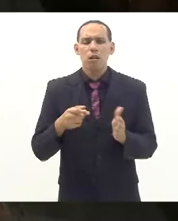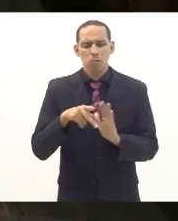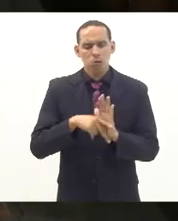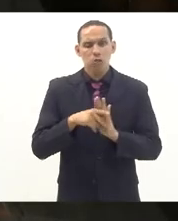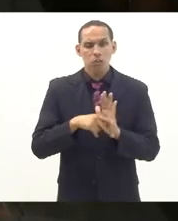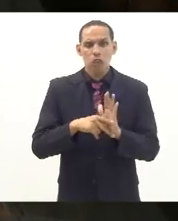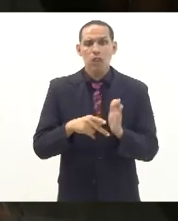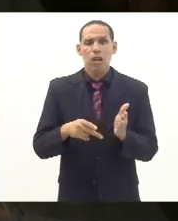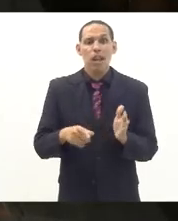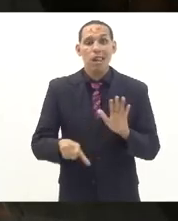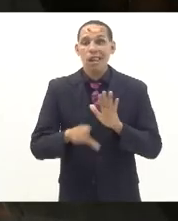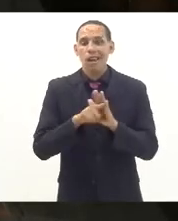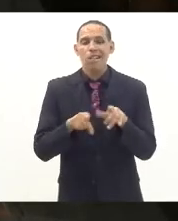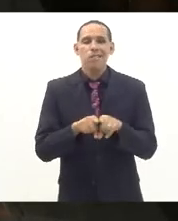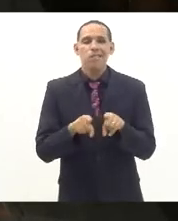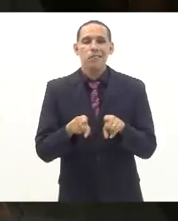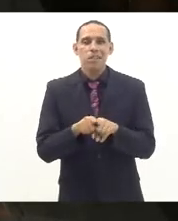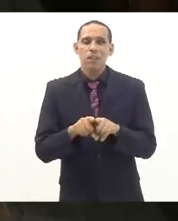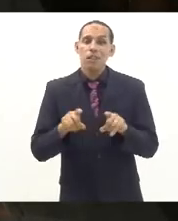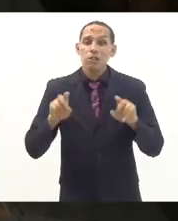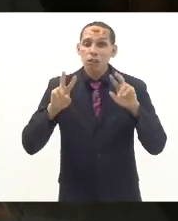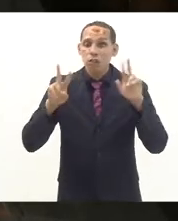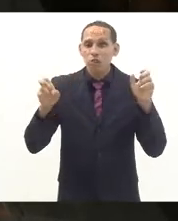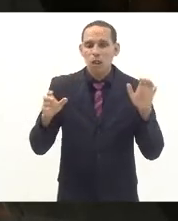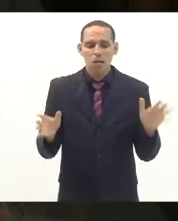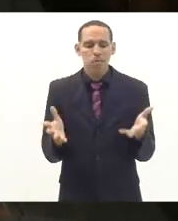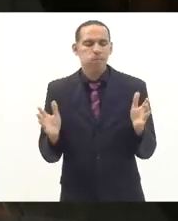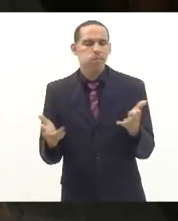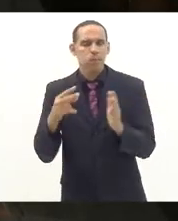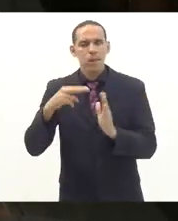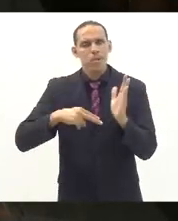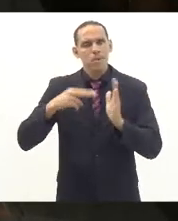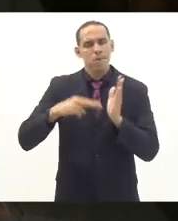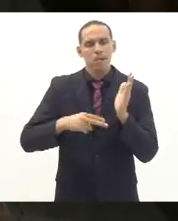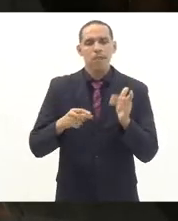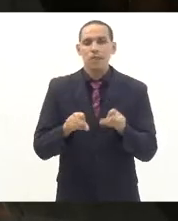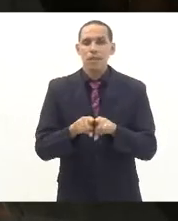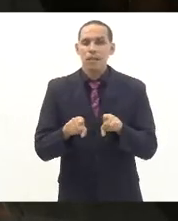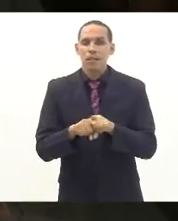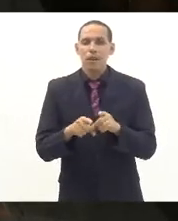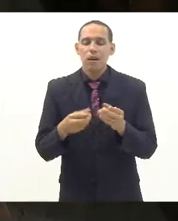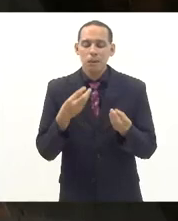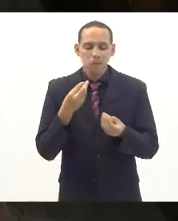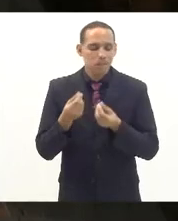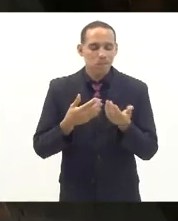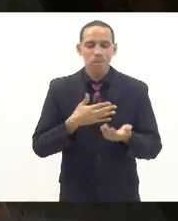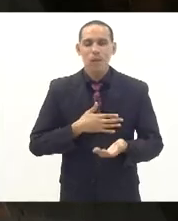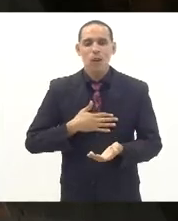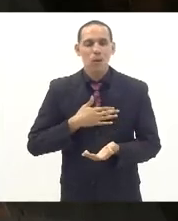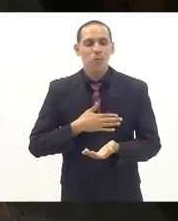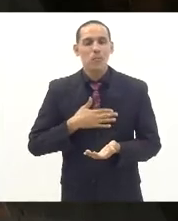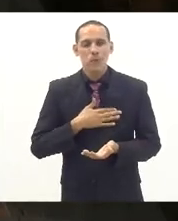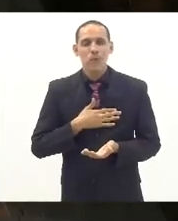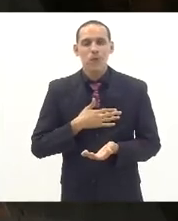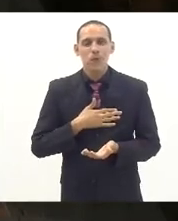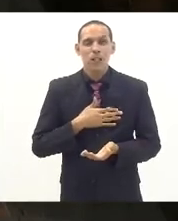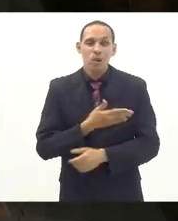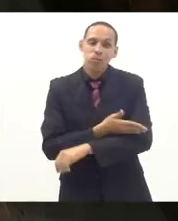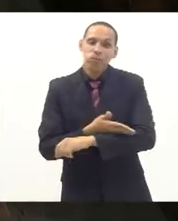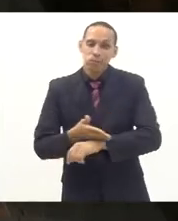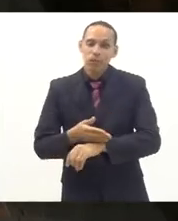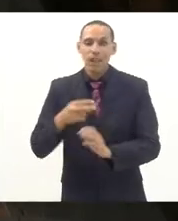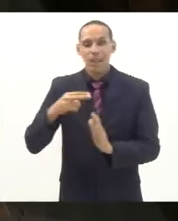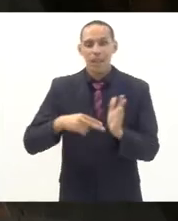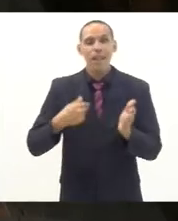vários projetos que de leis sobre a questão da promoção da leitura da promoção do gosto e do hábito de leitura quando fui